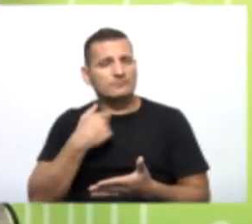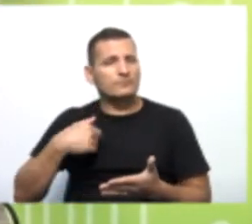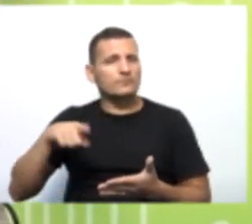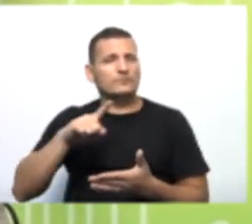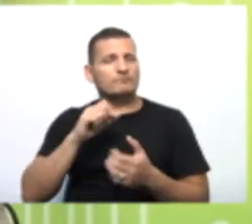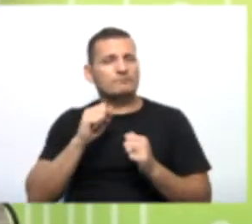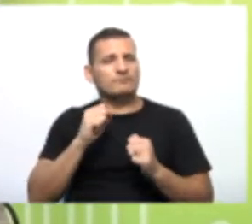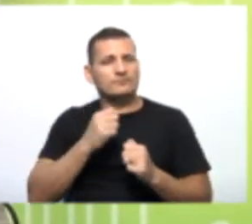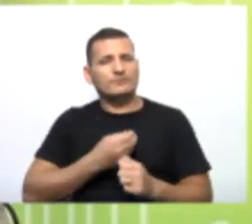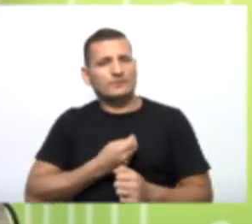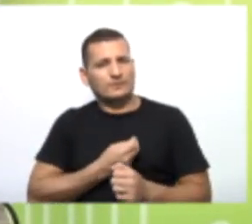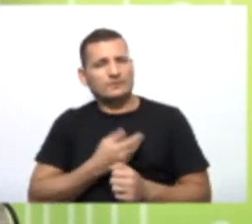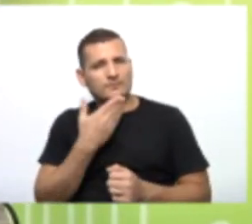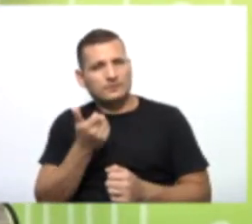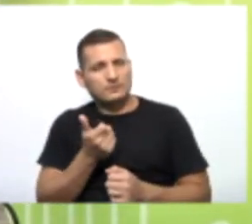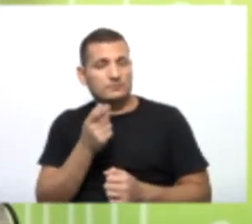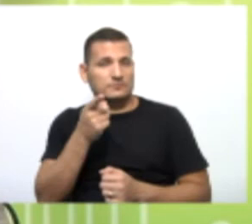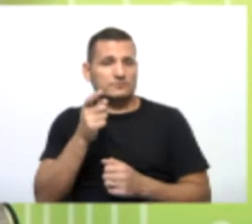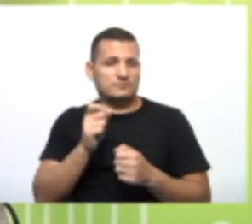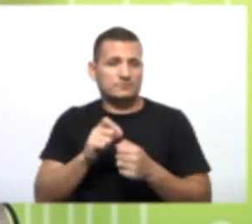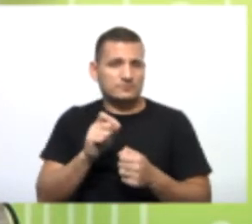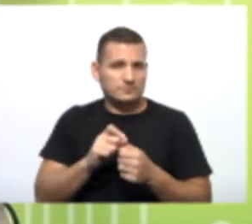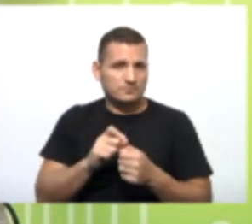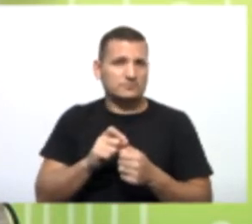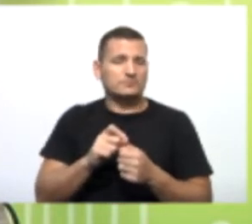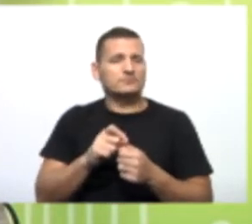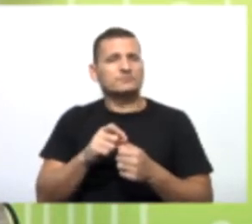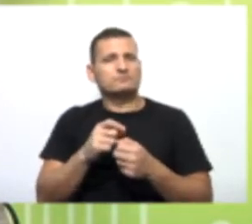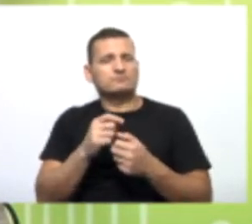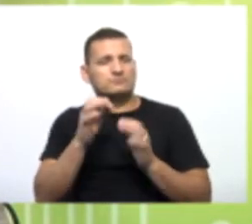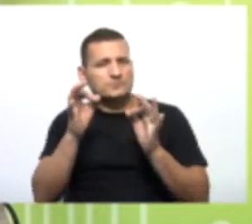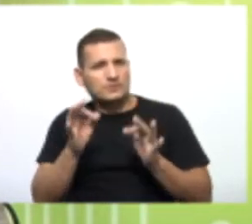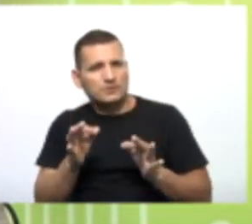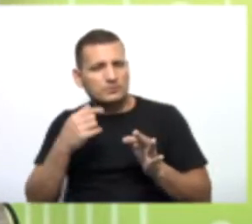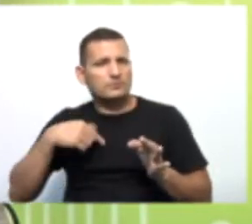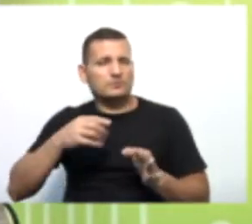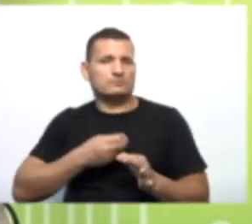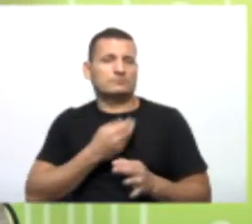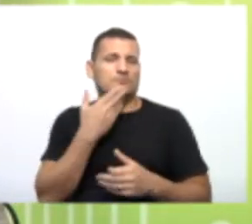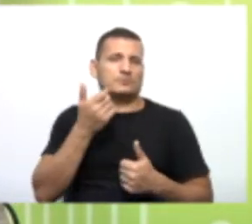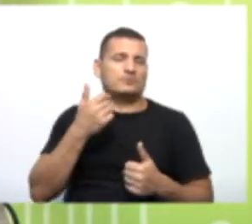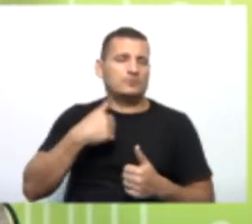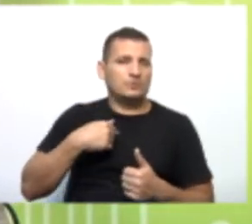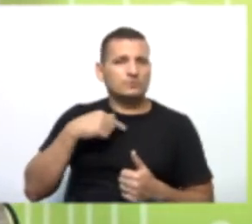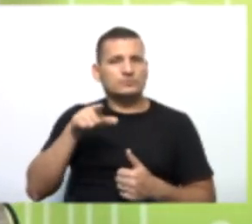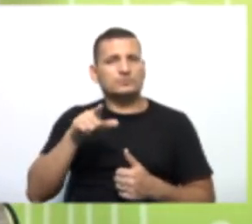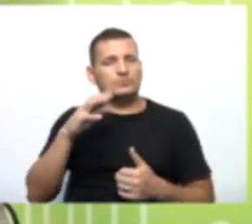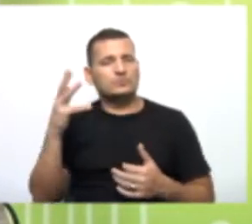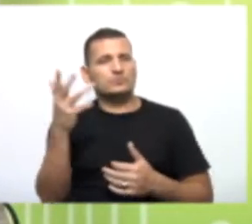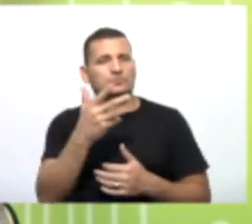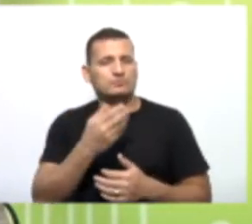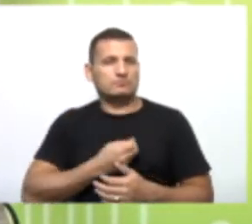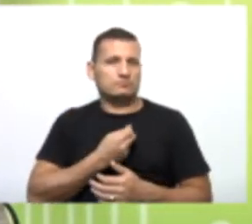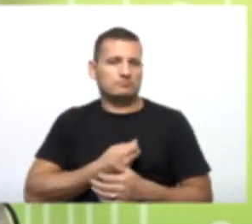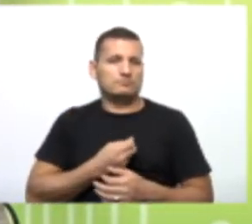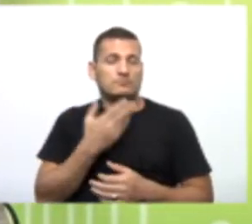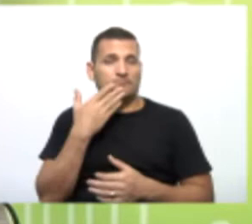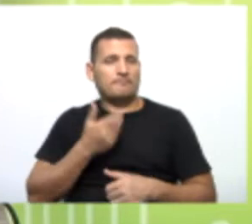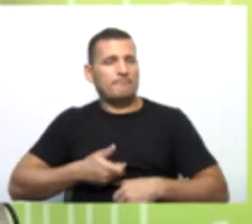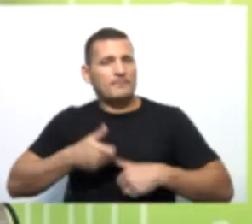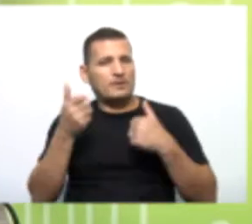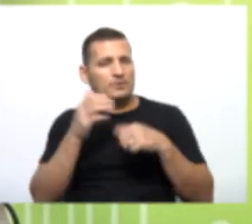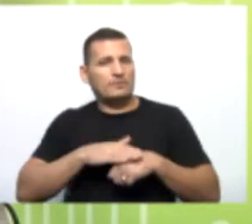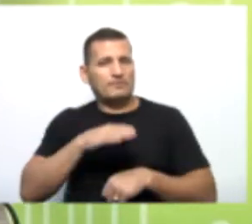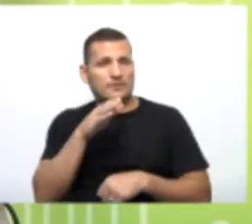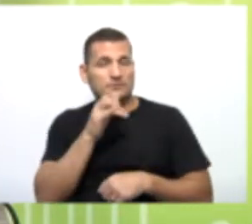viver melhor. Você agindo, nós vamos viver melhor. Eu, você, o professor Alberto, Jacó, todos nós vamos viver cada vez melhor